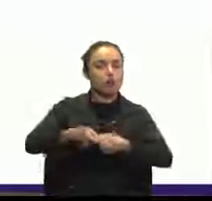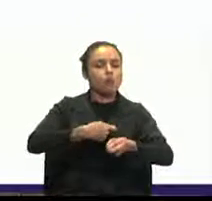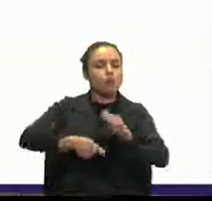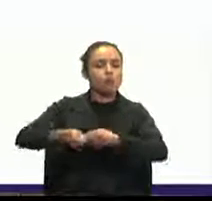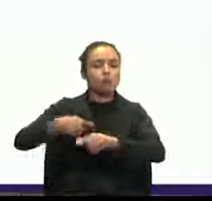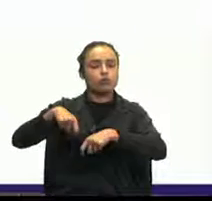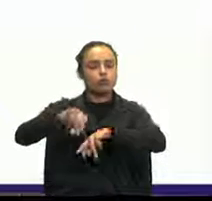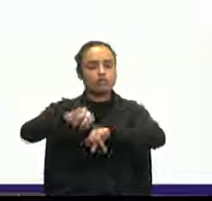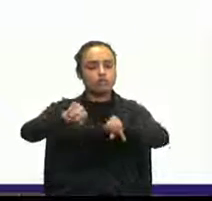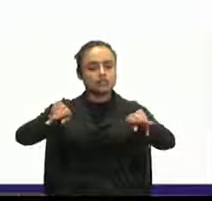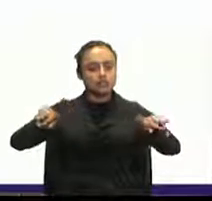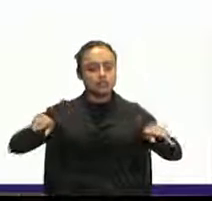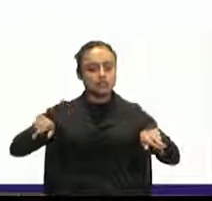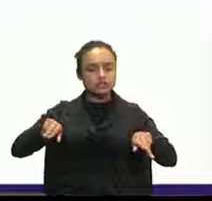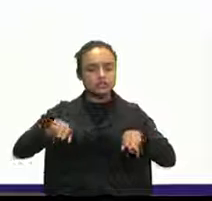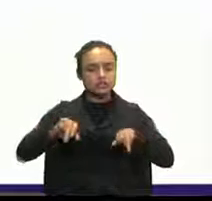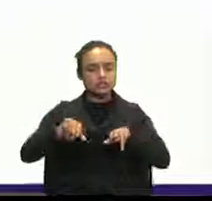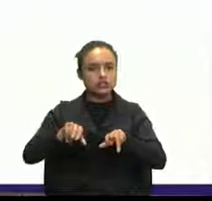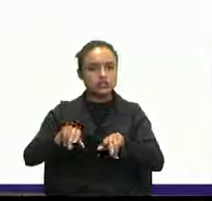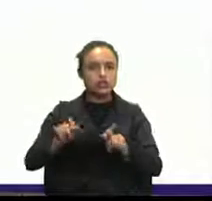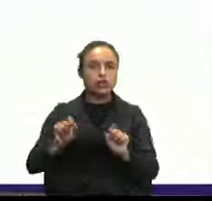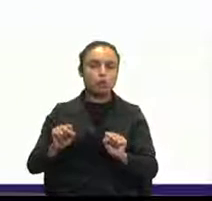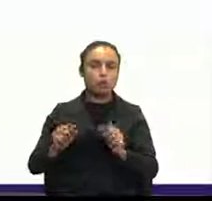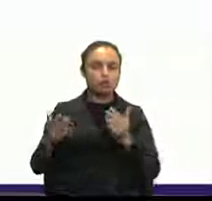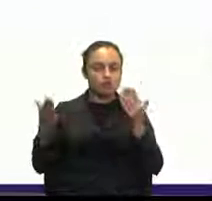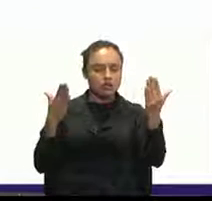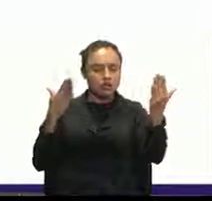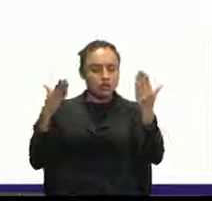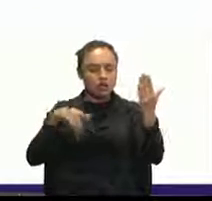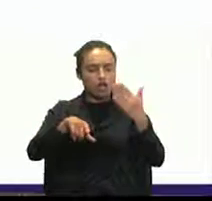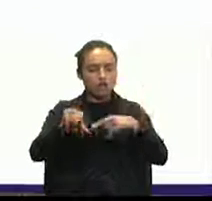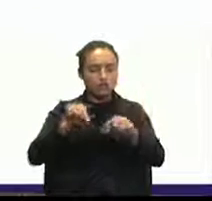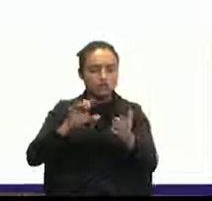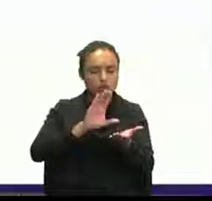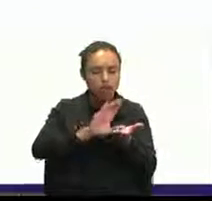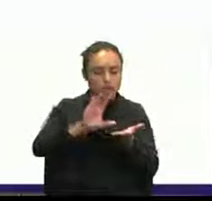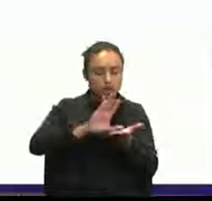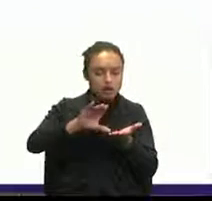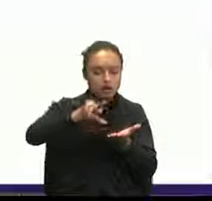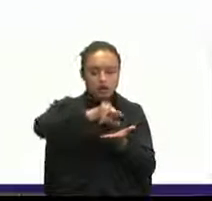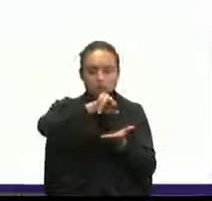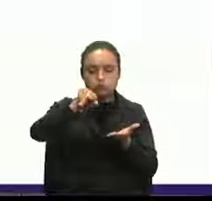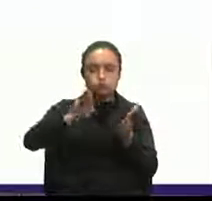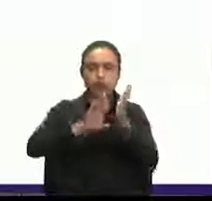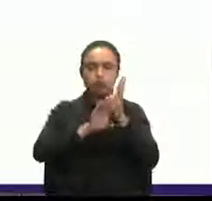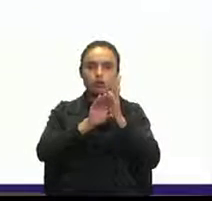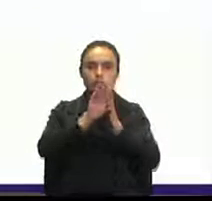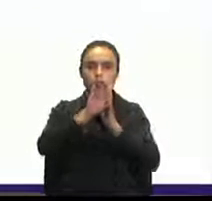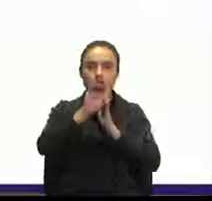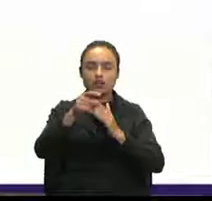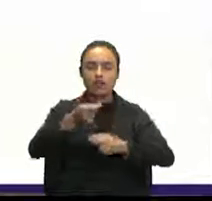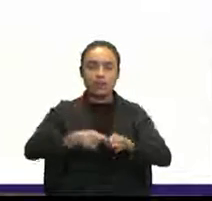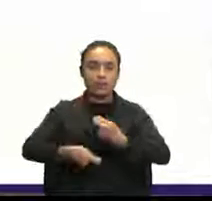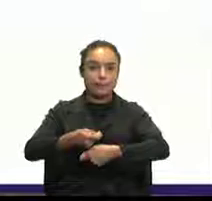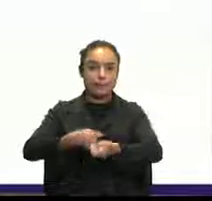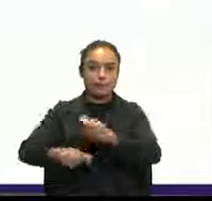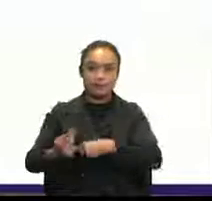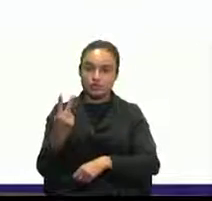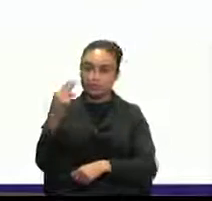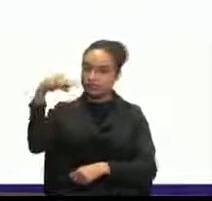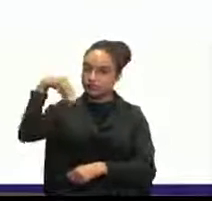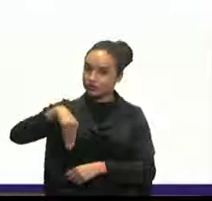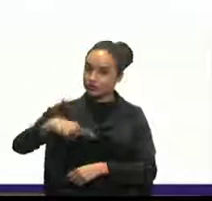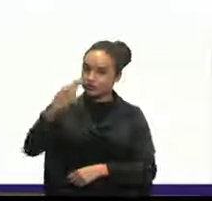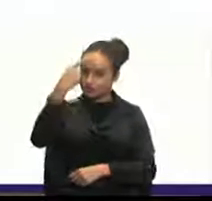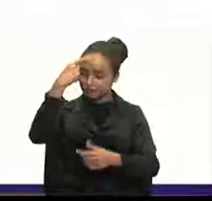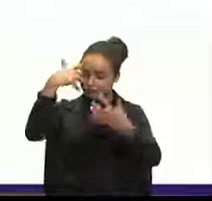devemos considerar para tomar uma decisão de investimento no mercado de capitais 2015 é pra você fazer uma